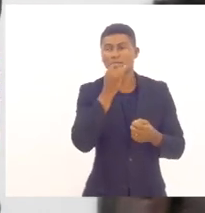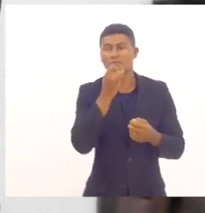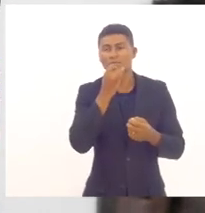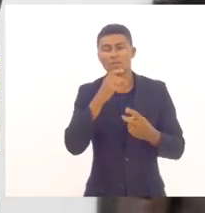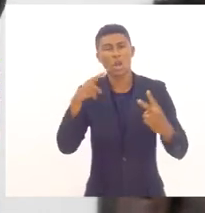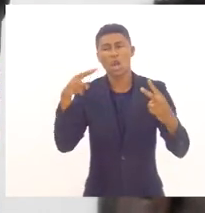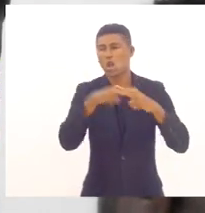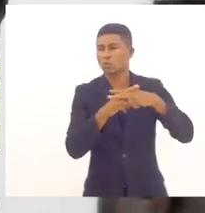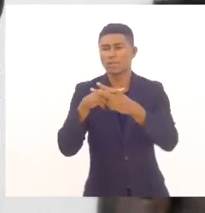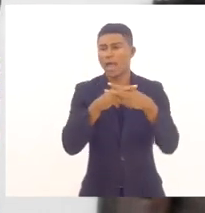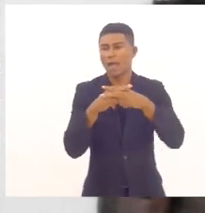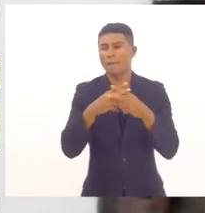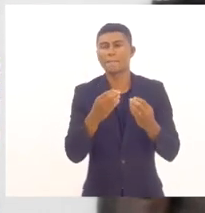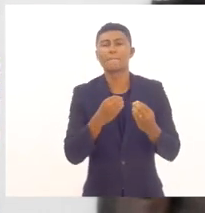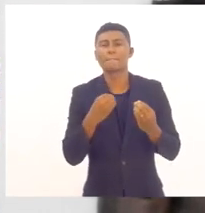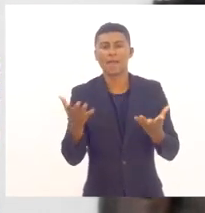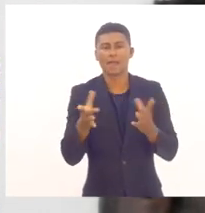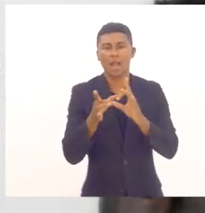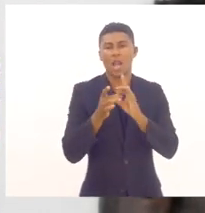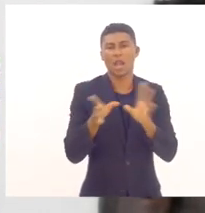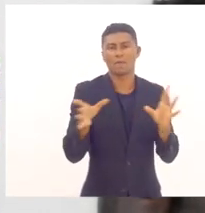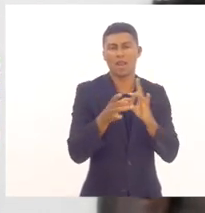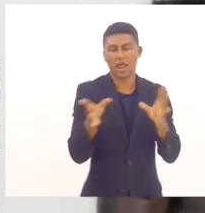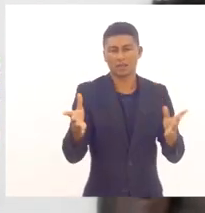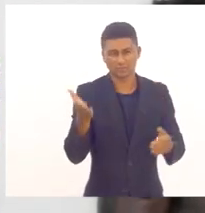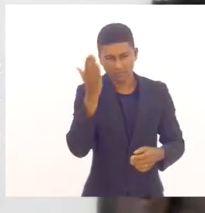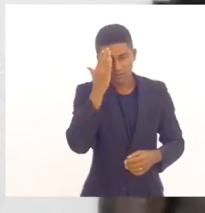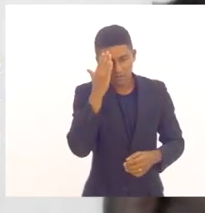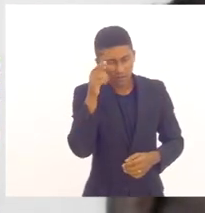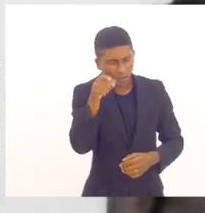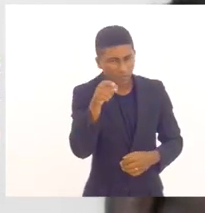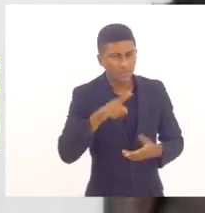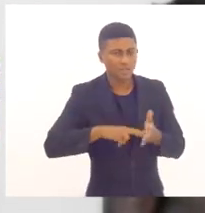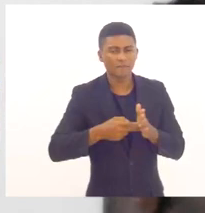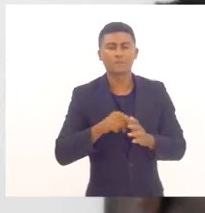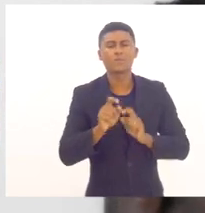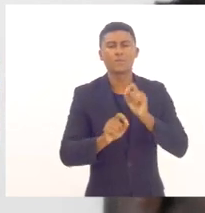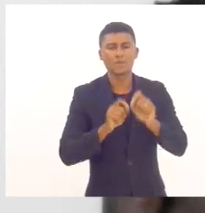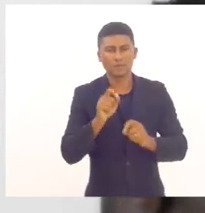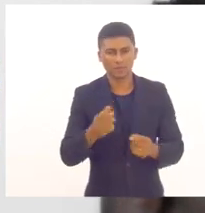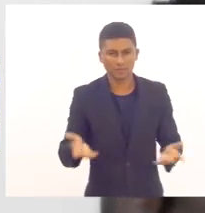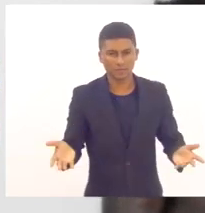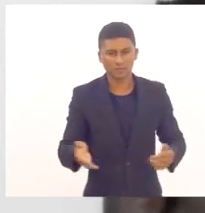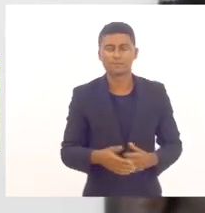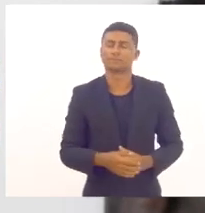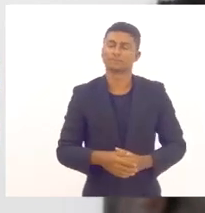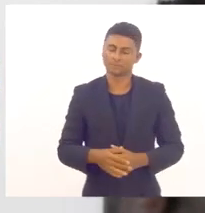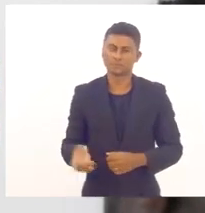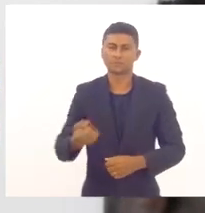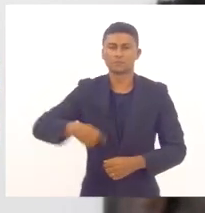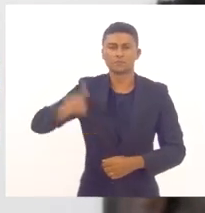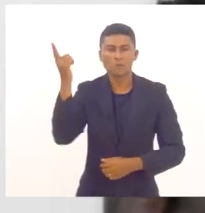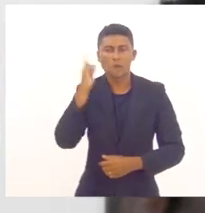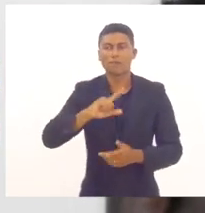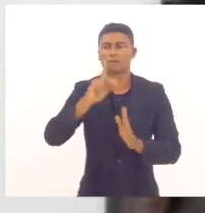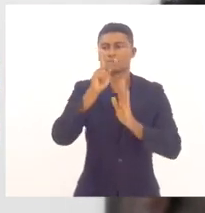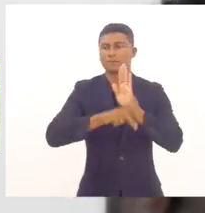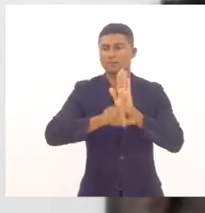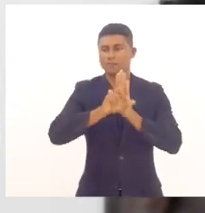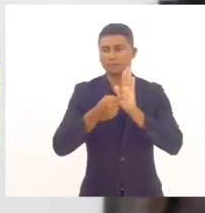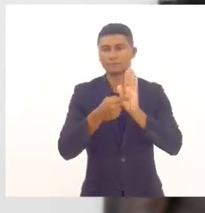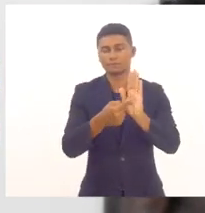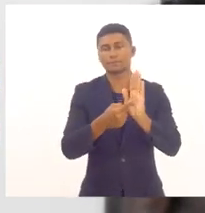liberdade? Vai entender. Mas, né? E aí nós conseguimos fazer esse projeto, depois